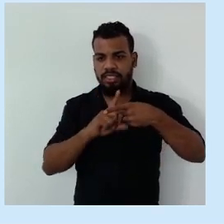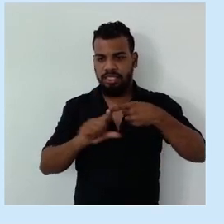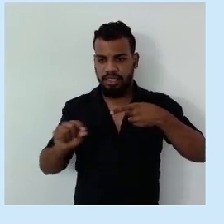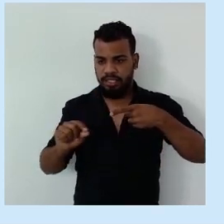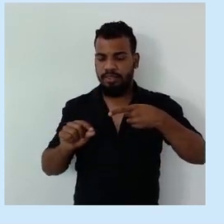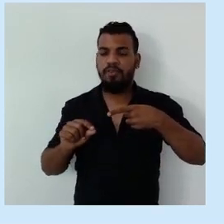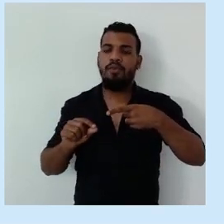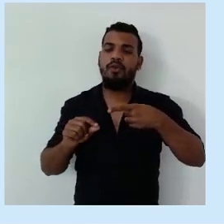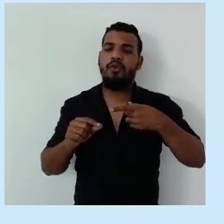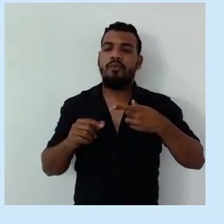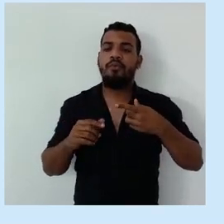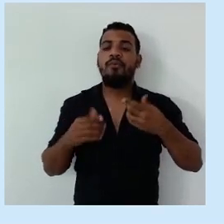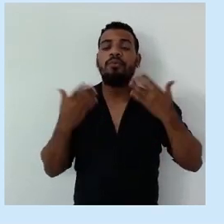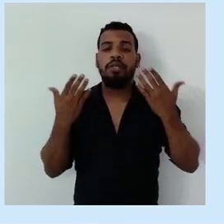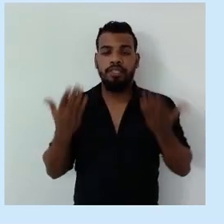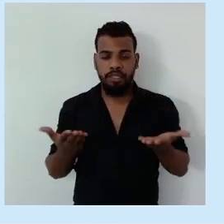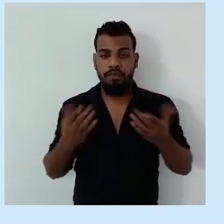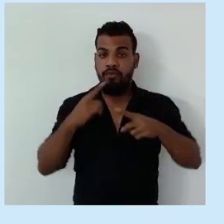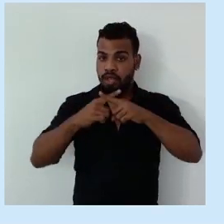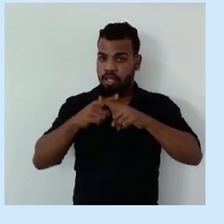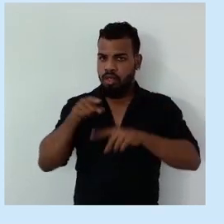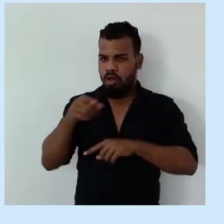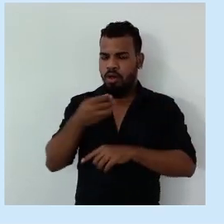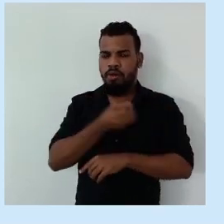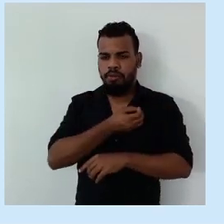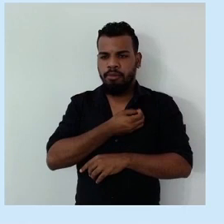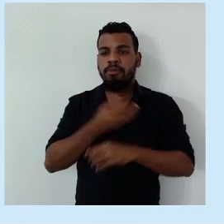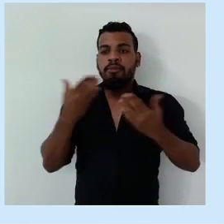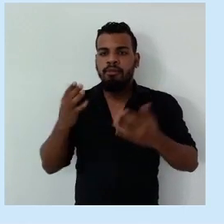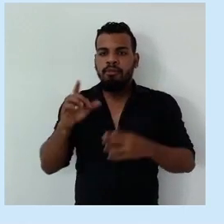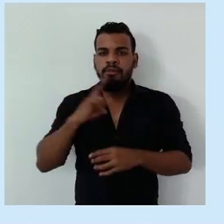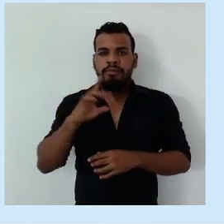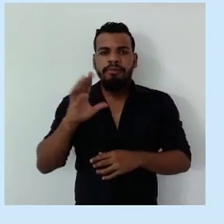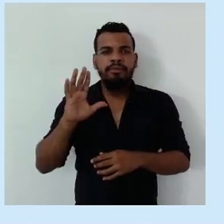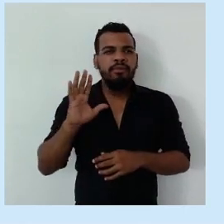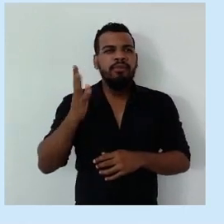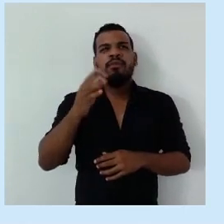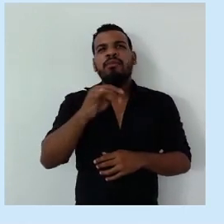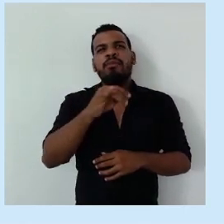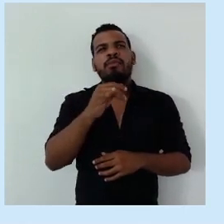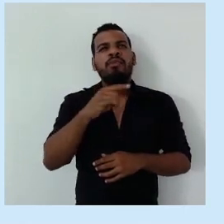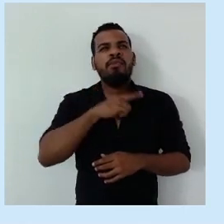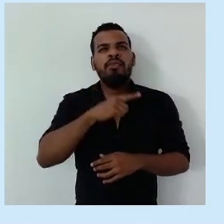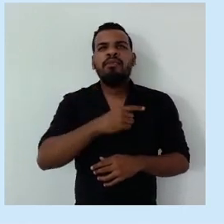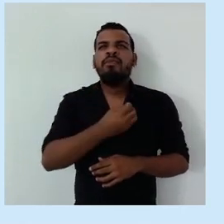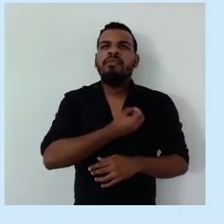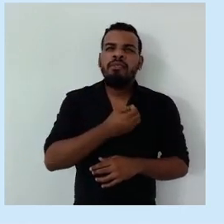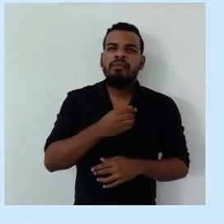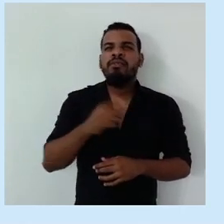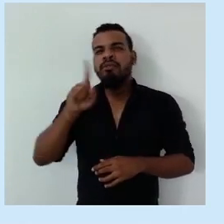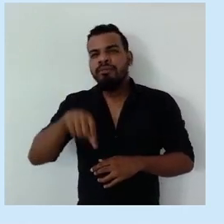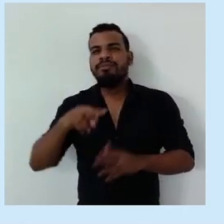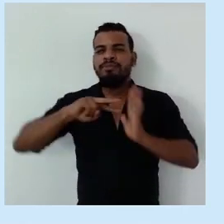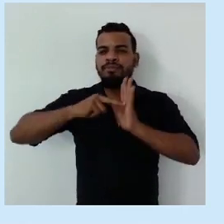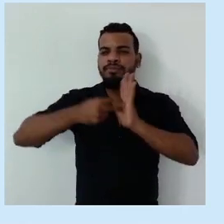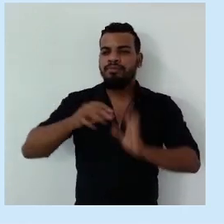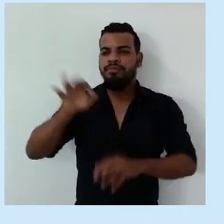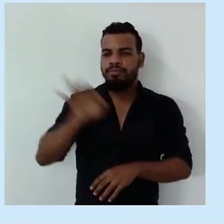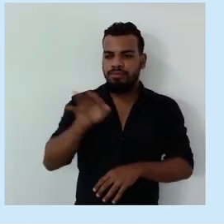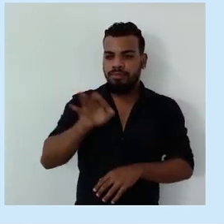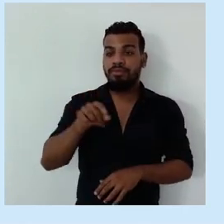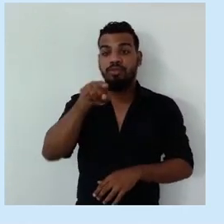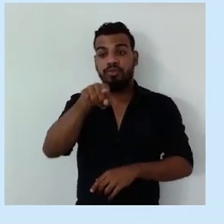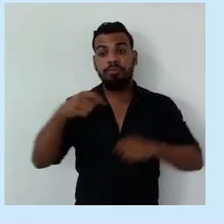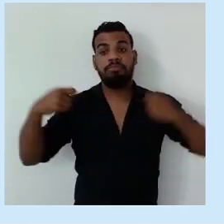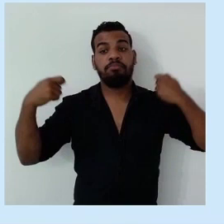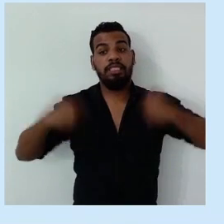vezes o valor. Então, quando isso acontece, vai dar o valor que representa a porcentagem. Então, você